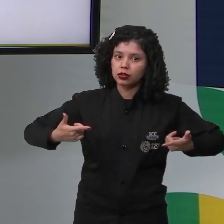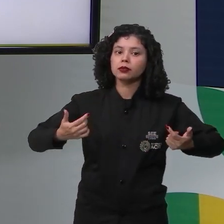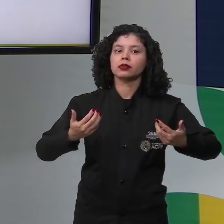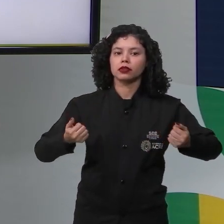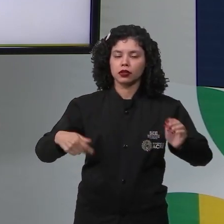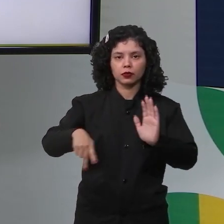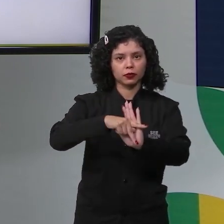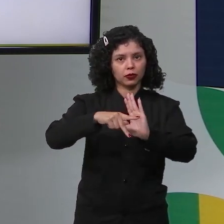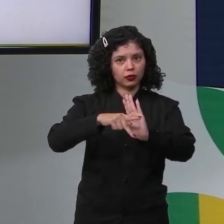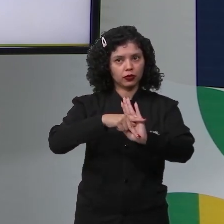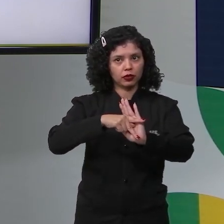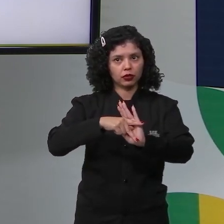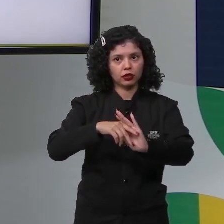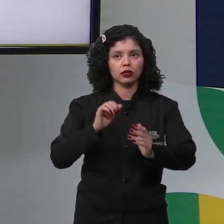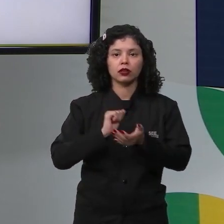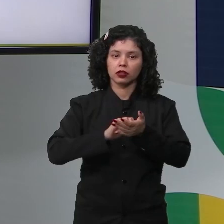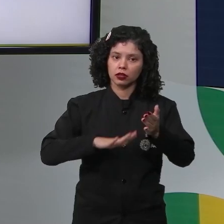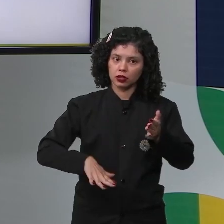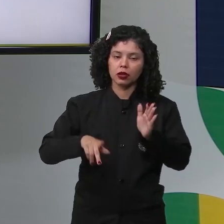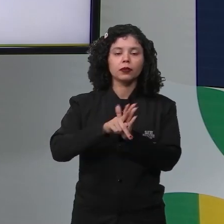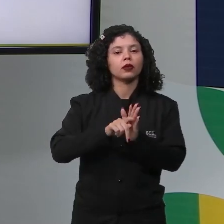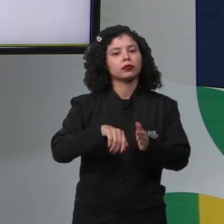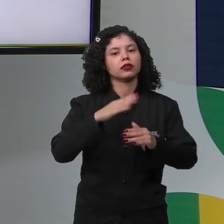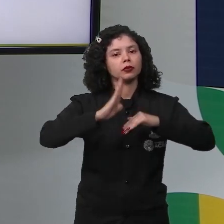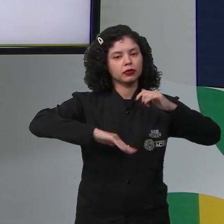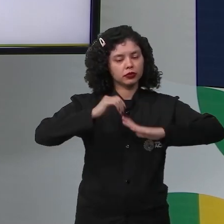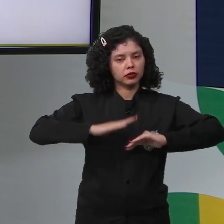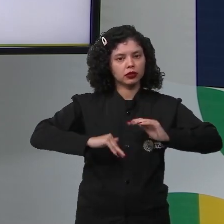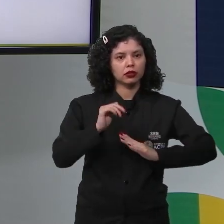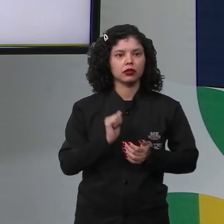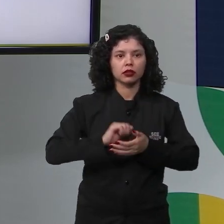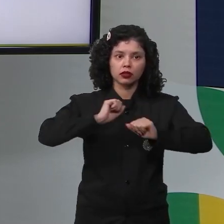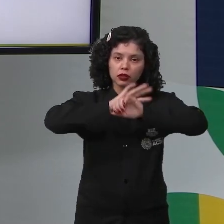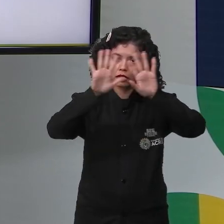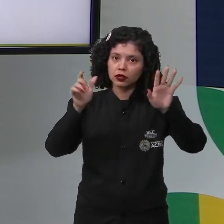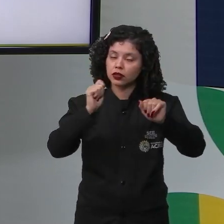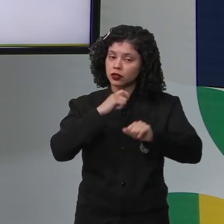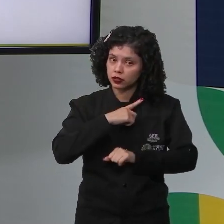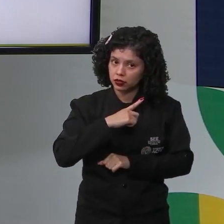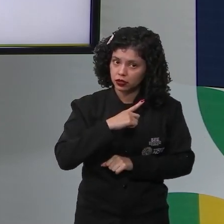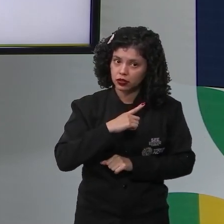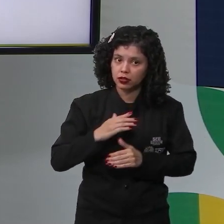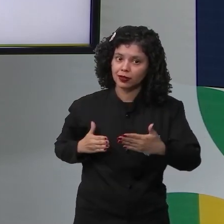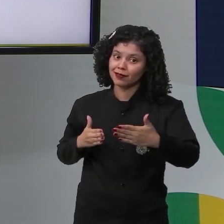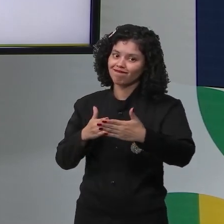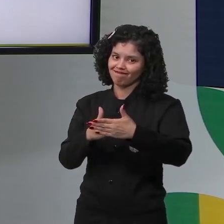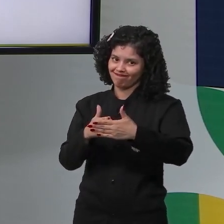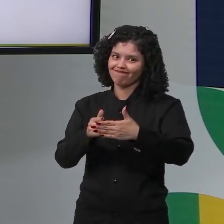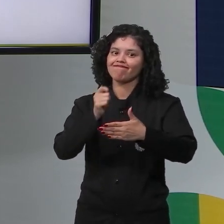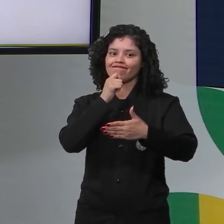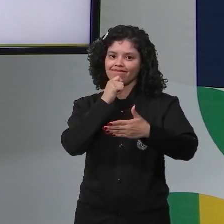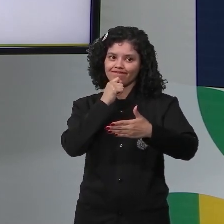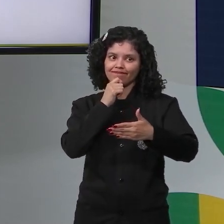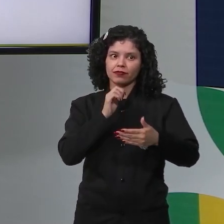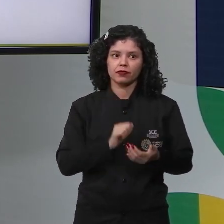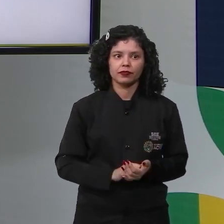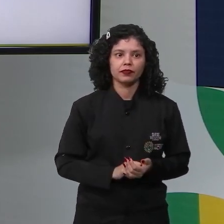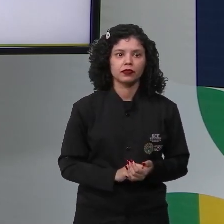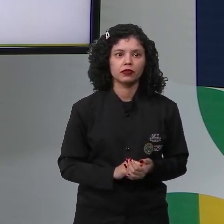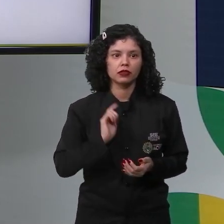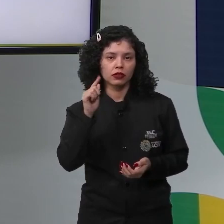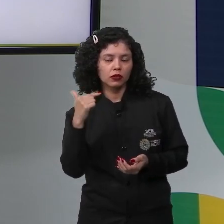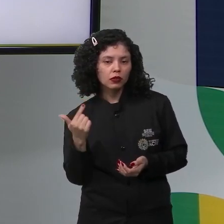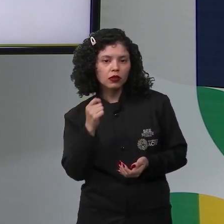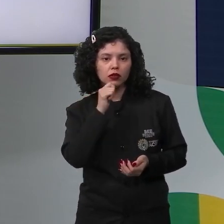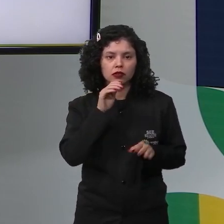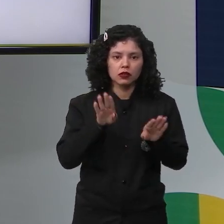e competências para o exercício da profissão. E é claro que eu vou ter as minhas limitações. Eu estou